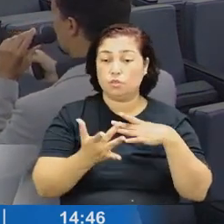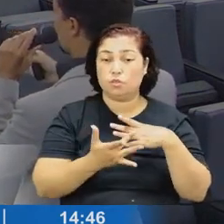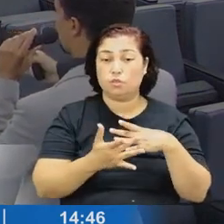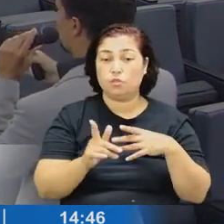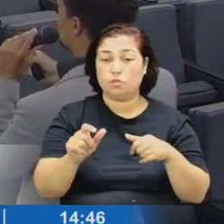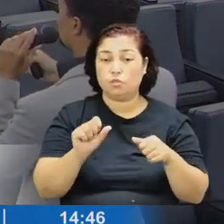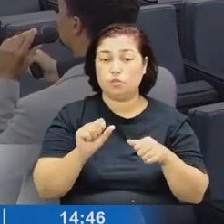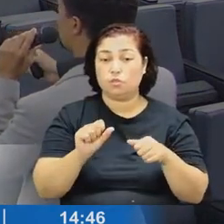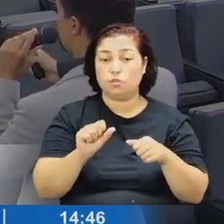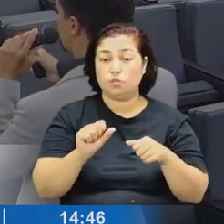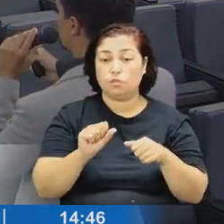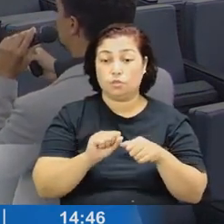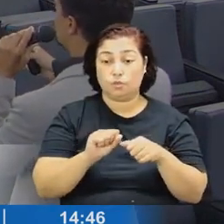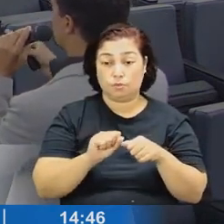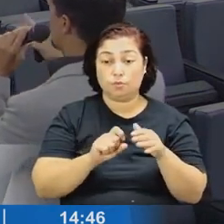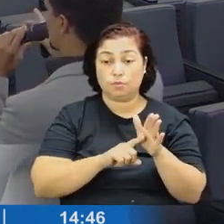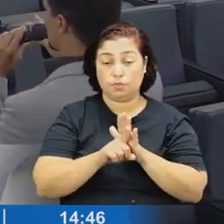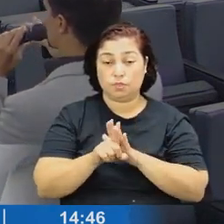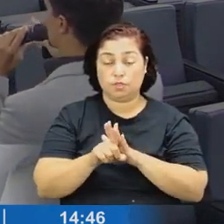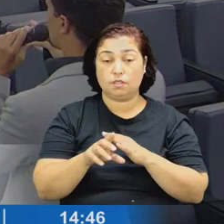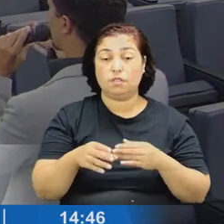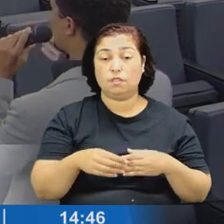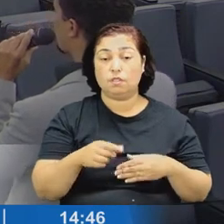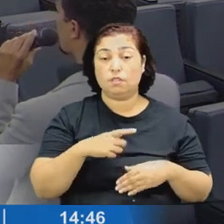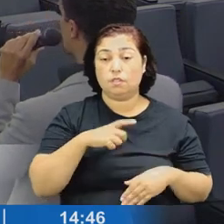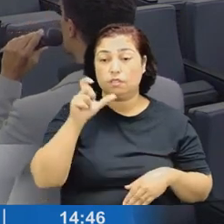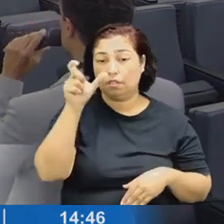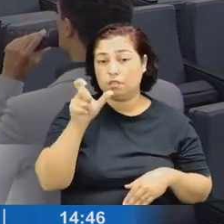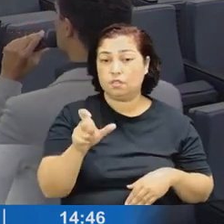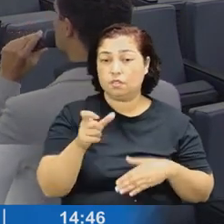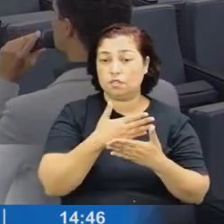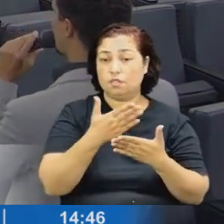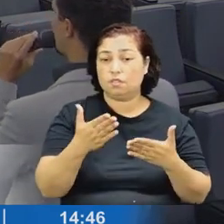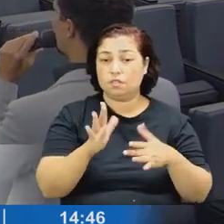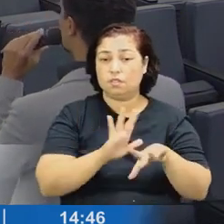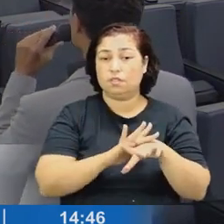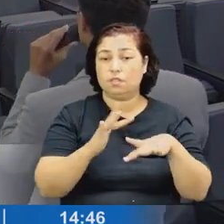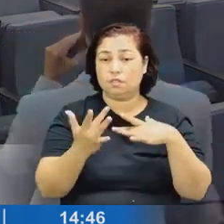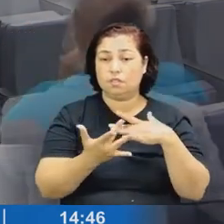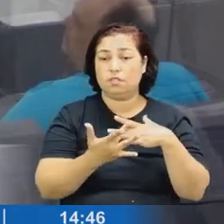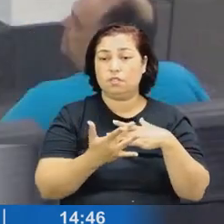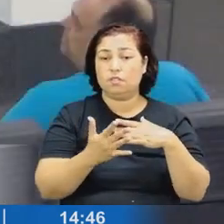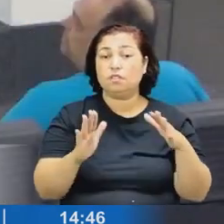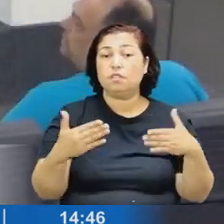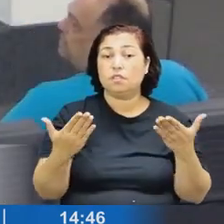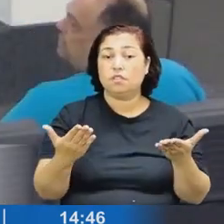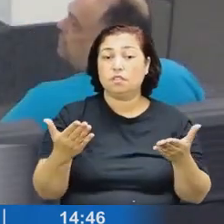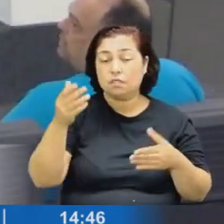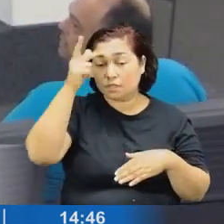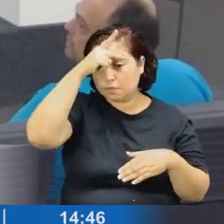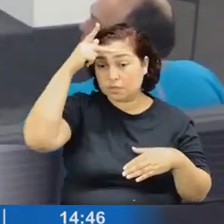faz tem uma pessoa Cadê a pessoa a gente da rede social ué